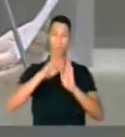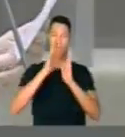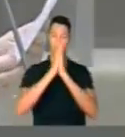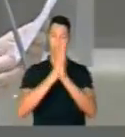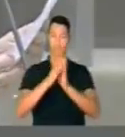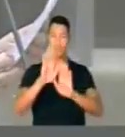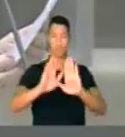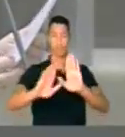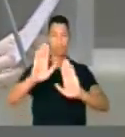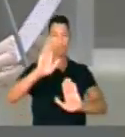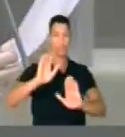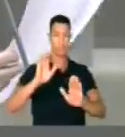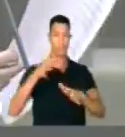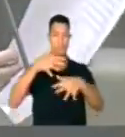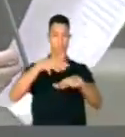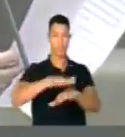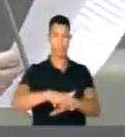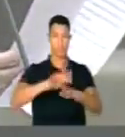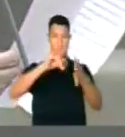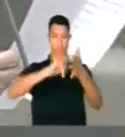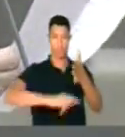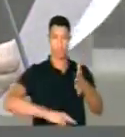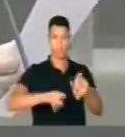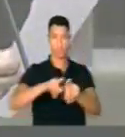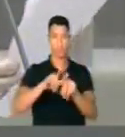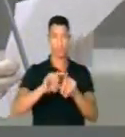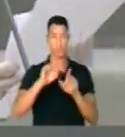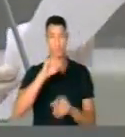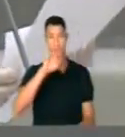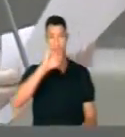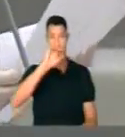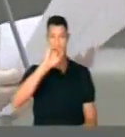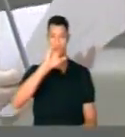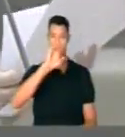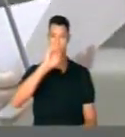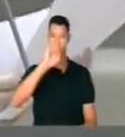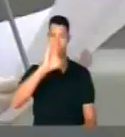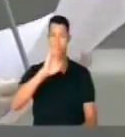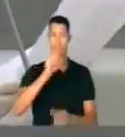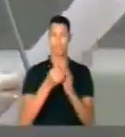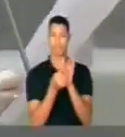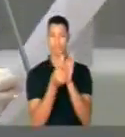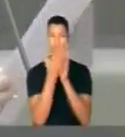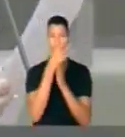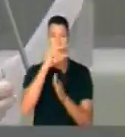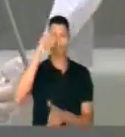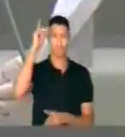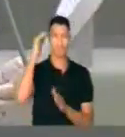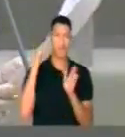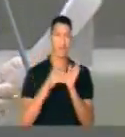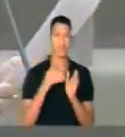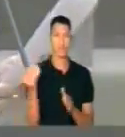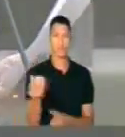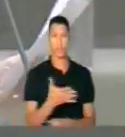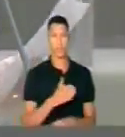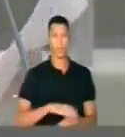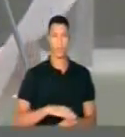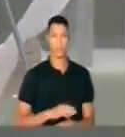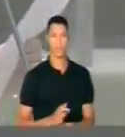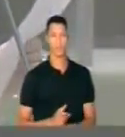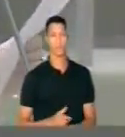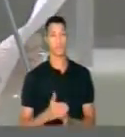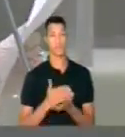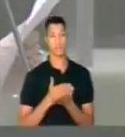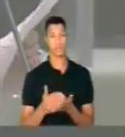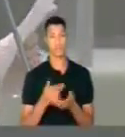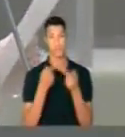que envolvia a inclusão de documentos históricos da diocese desde a sua fundação até o atual momento.